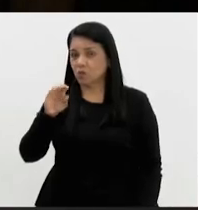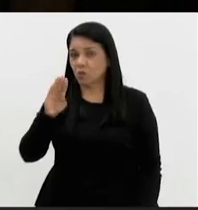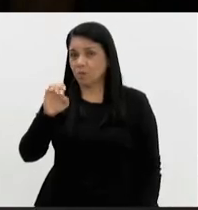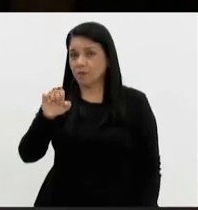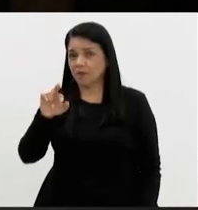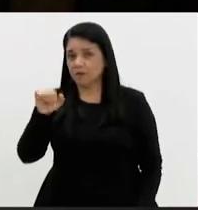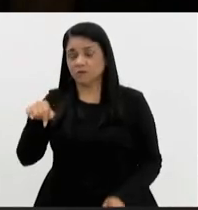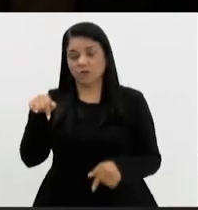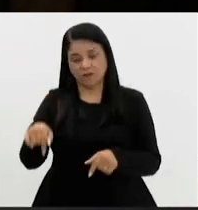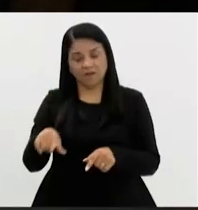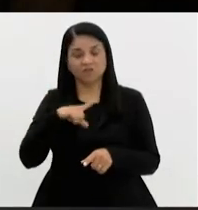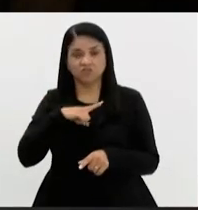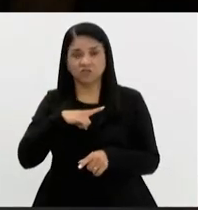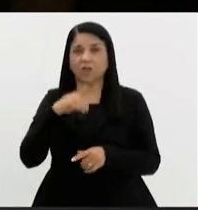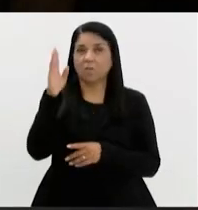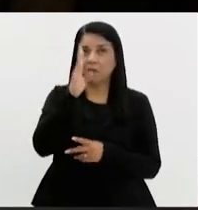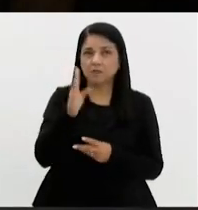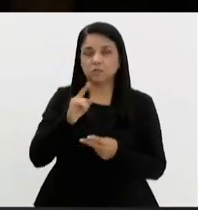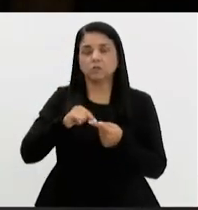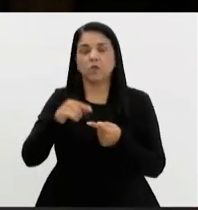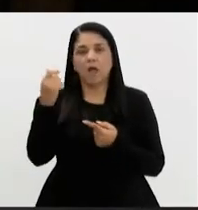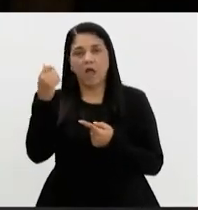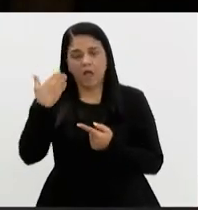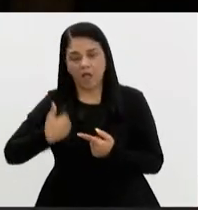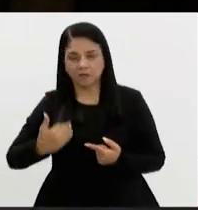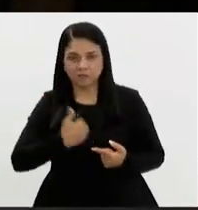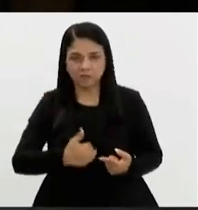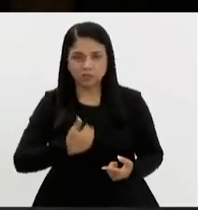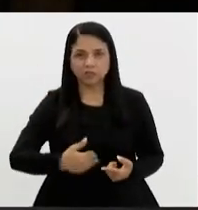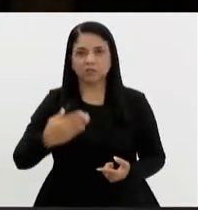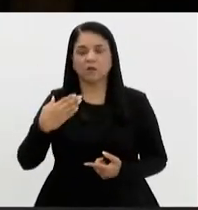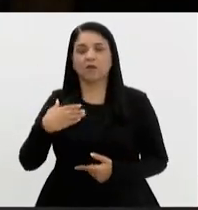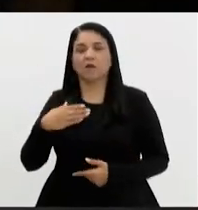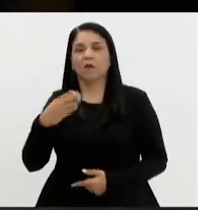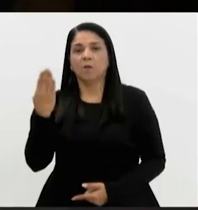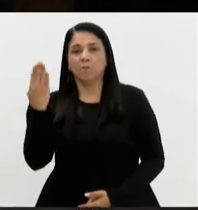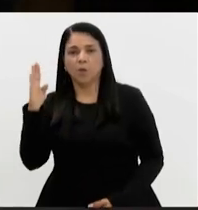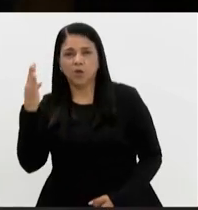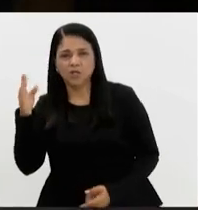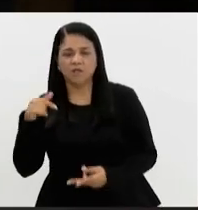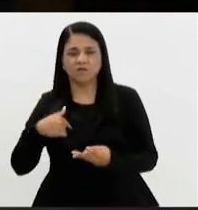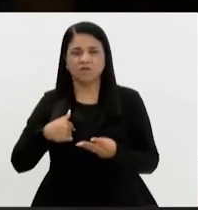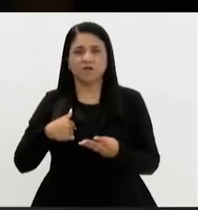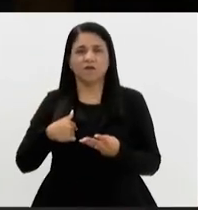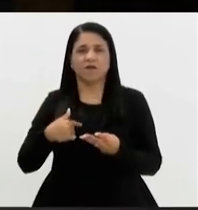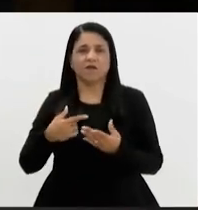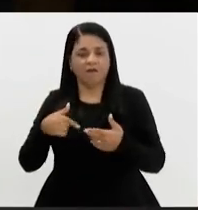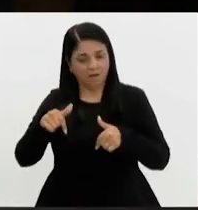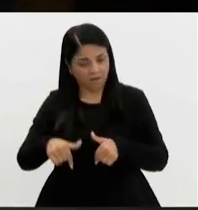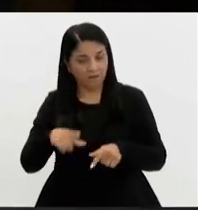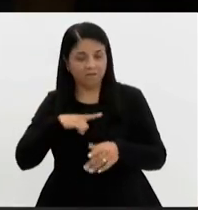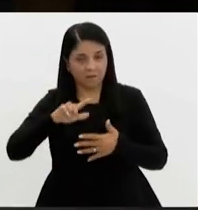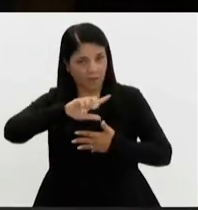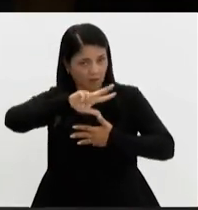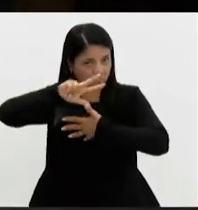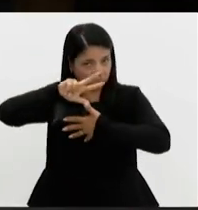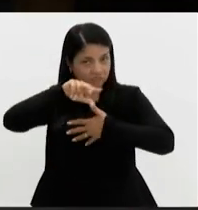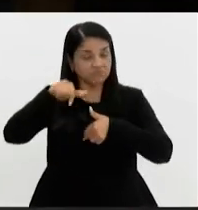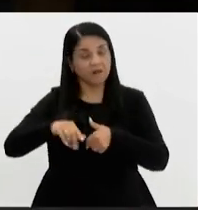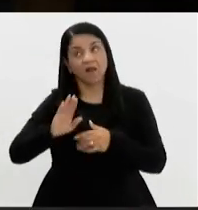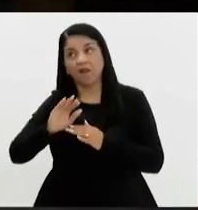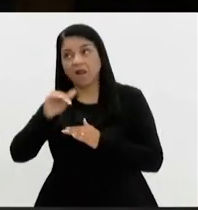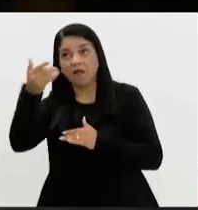Argentina Uruguai Paraguai Bolívia etc e lá eles tinham Connecticut Rode Island delaware